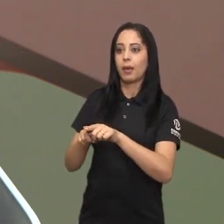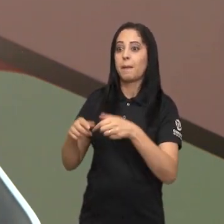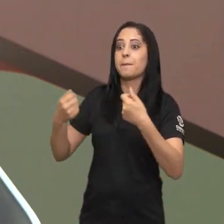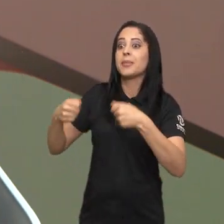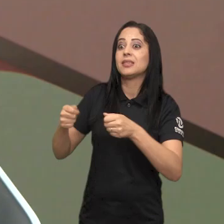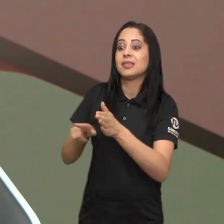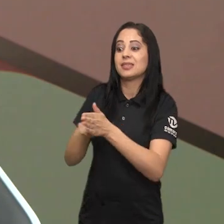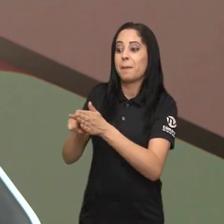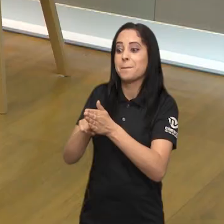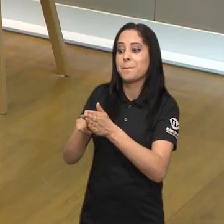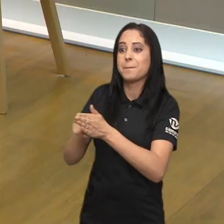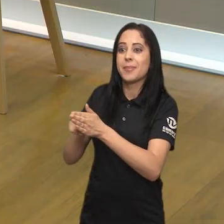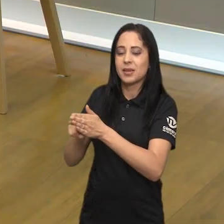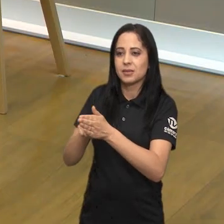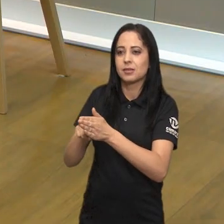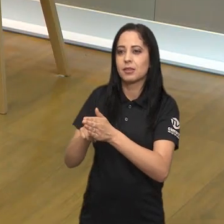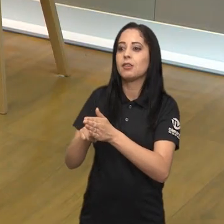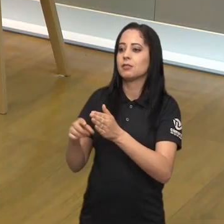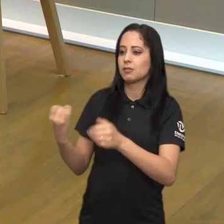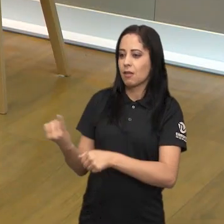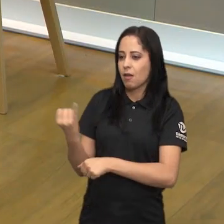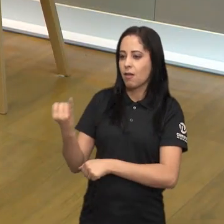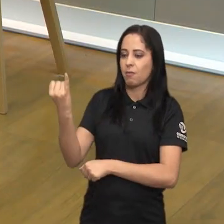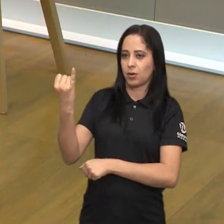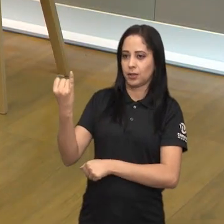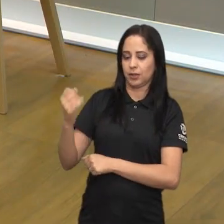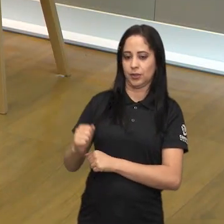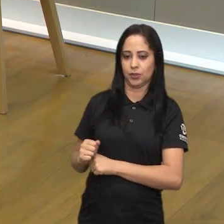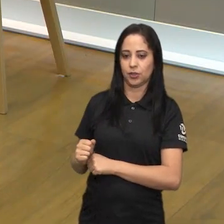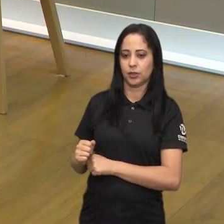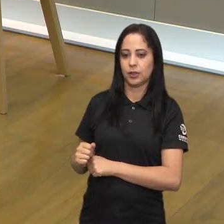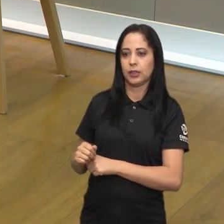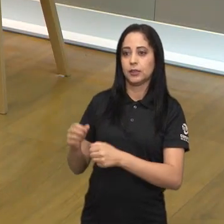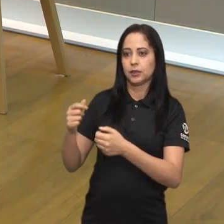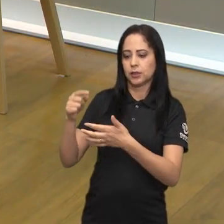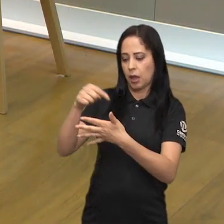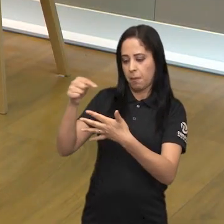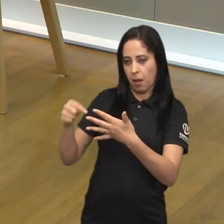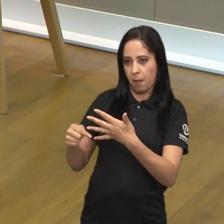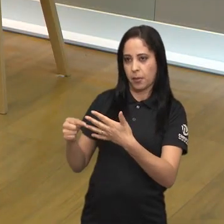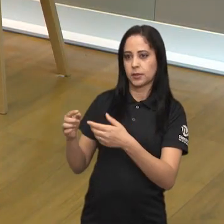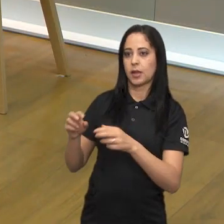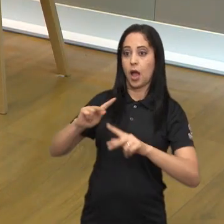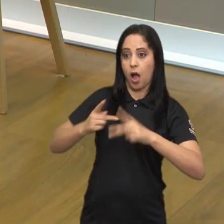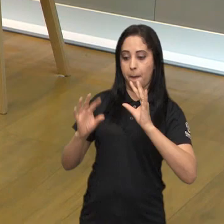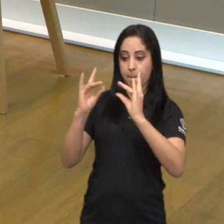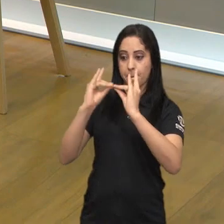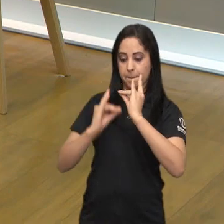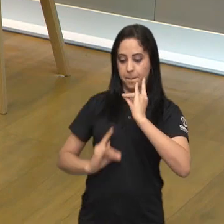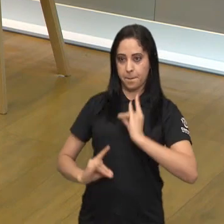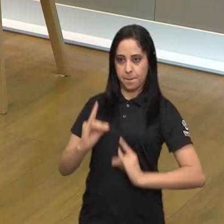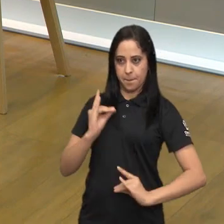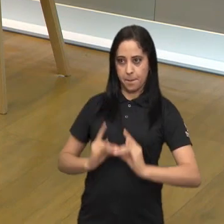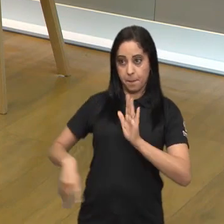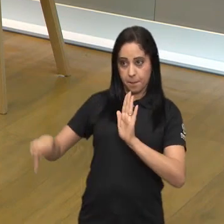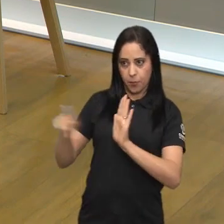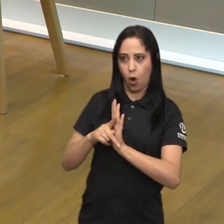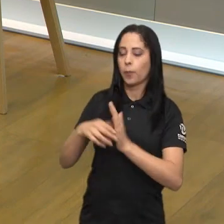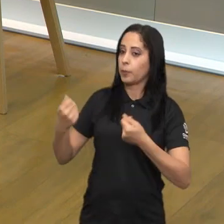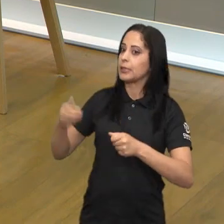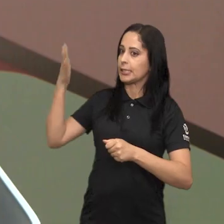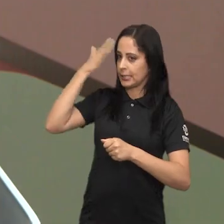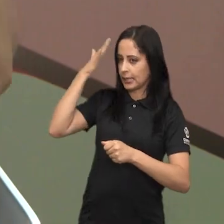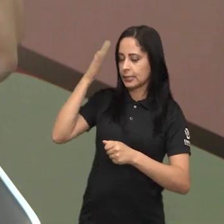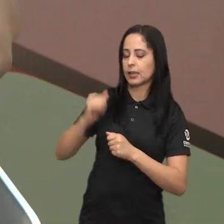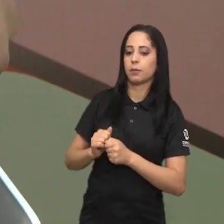laboratoriais são importantes para a gente detectar. Tem alguns exames que são hormonais, que a gente tem que saber,